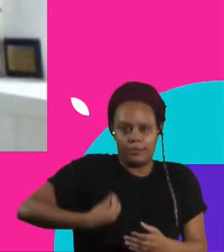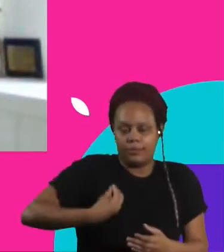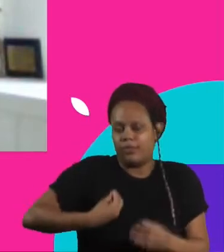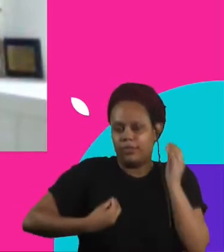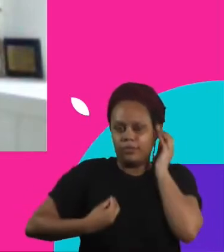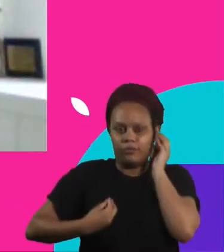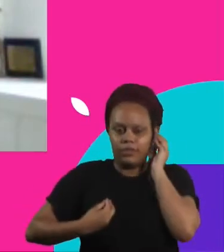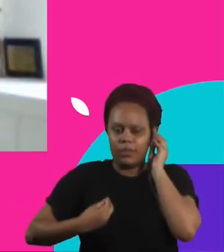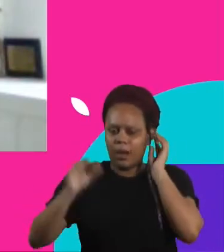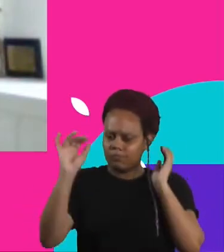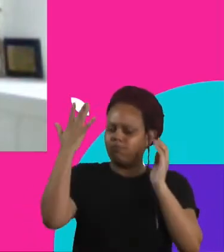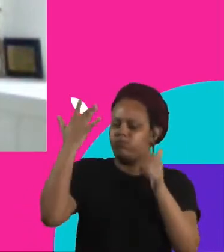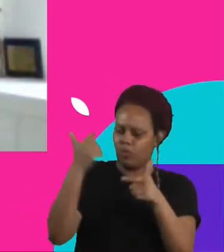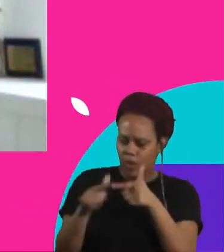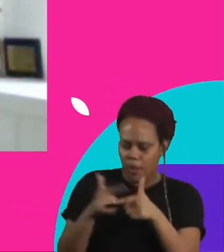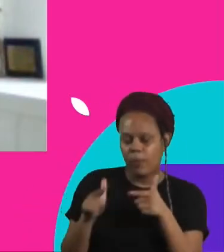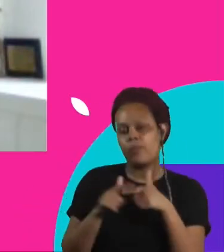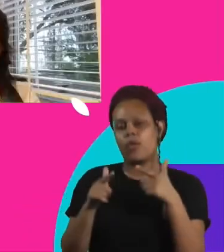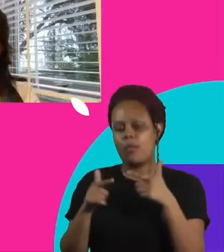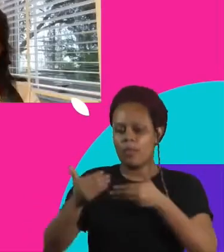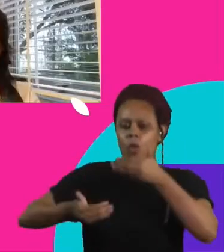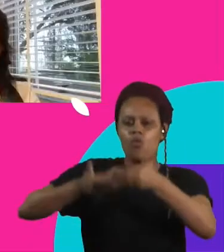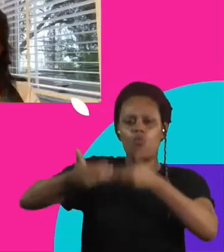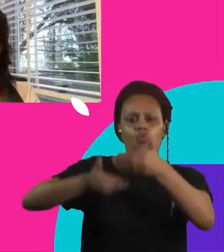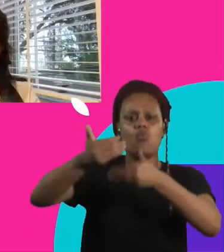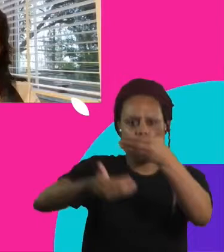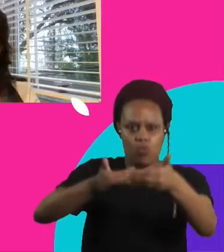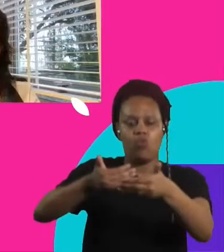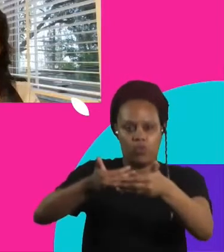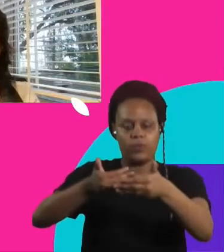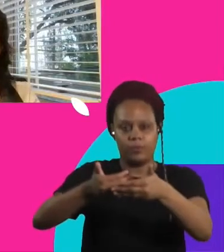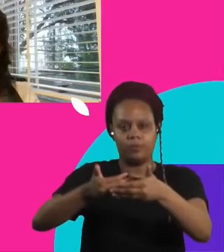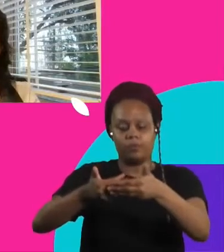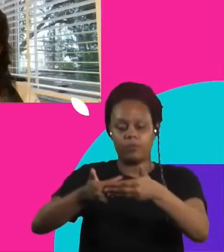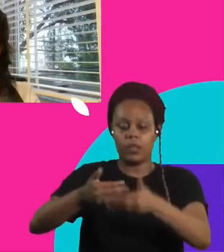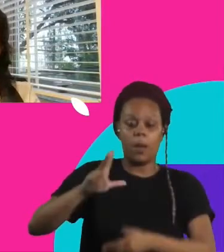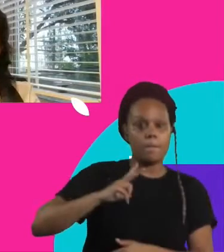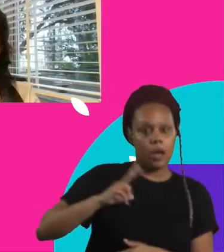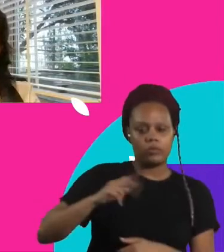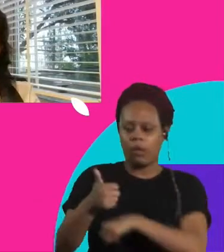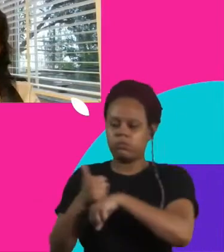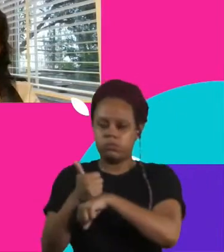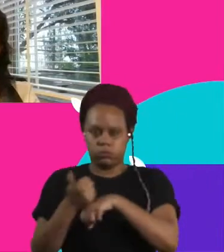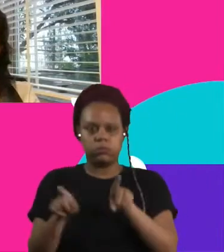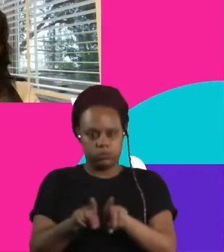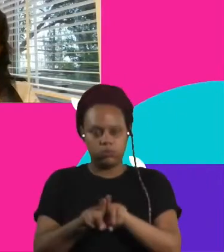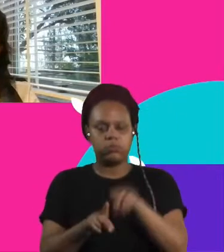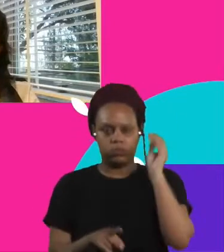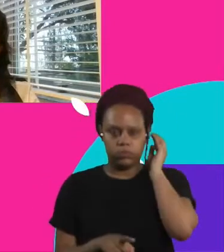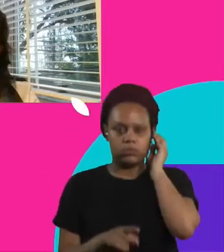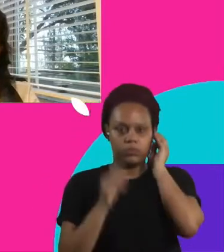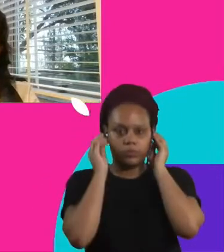buscar soluções, para poder avançar, tanto do ponto de vista pessoal como profissional. Então, acho que